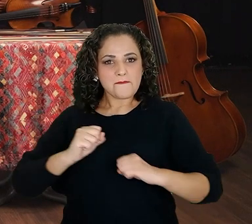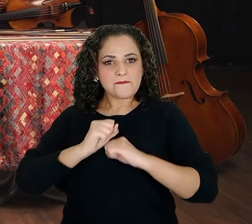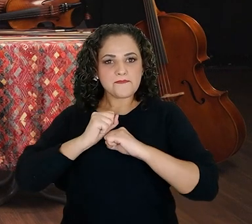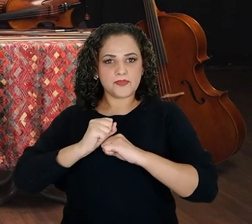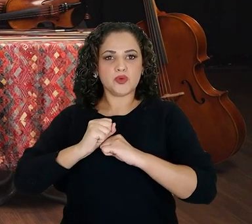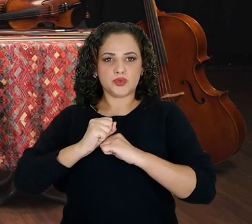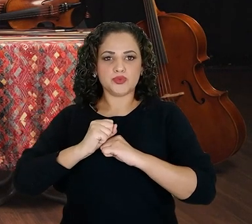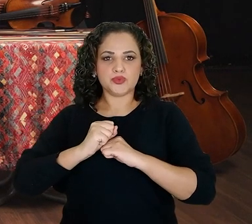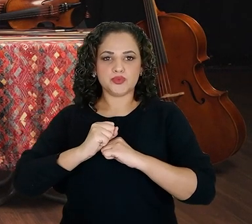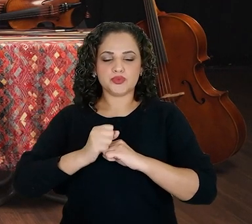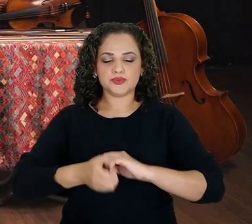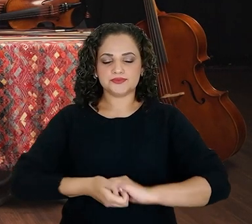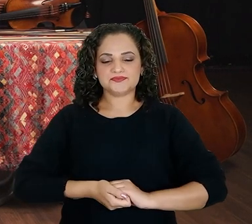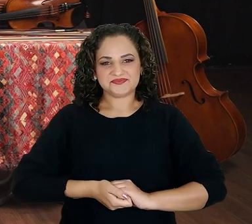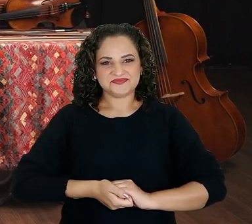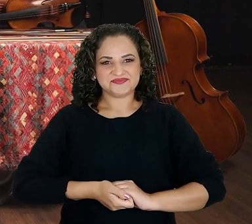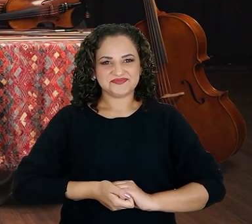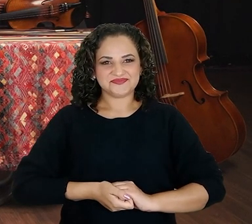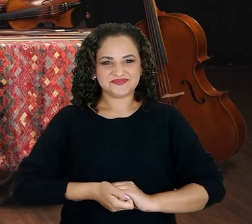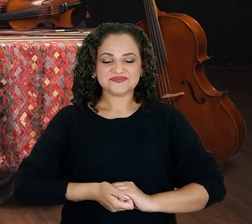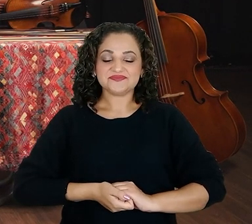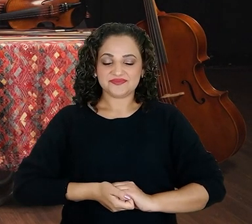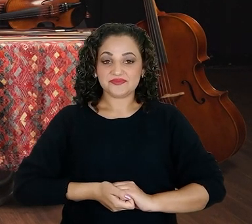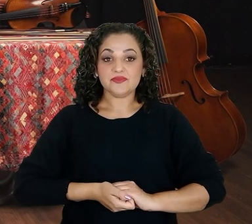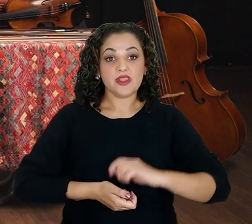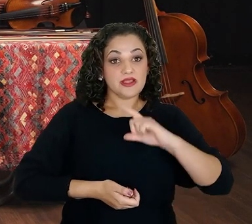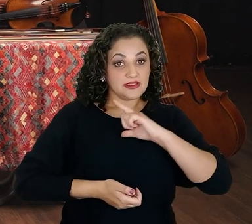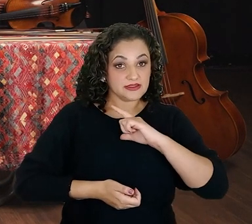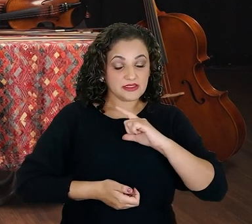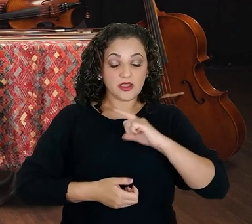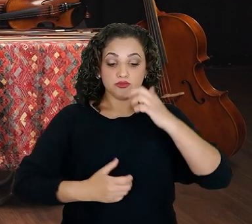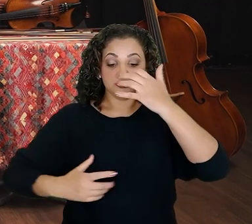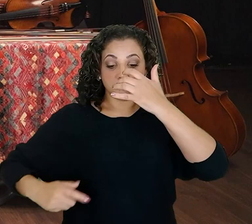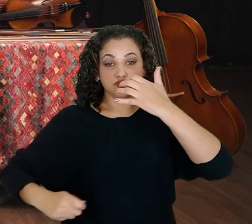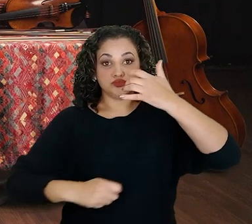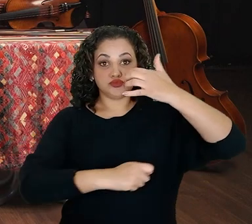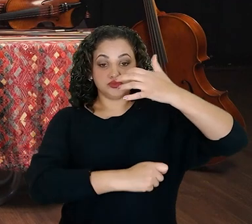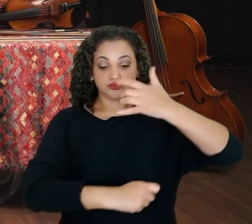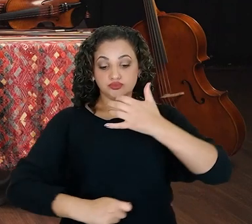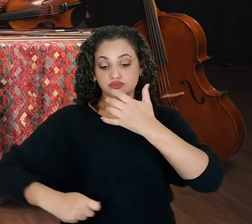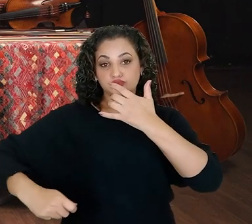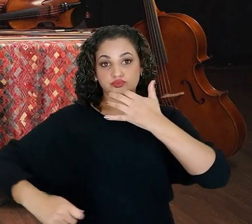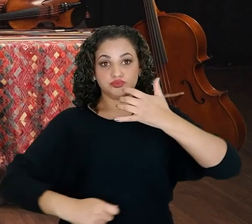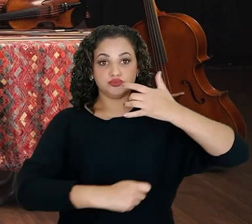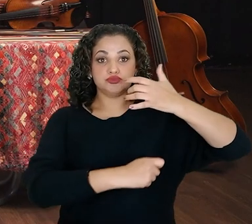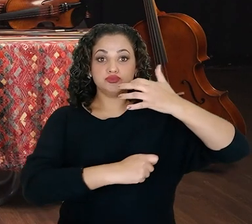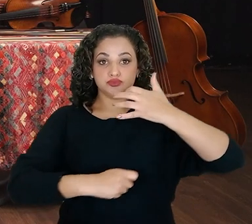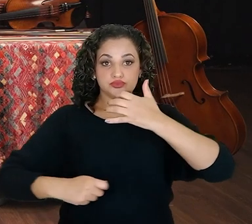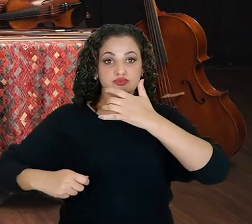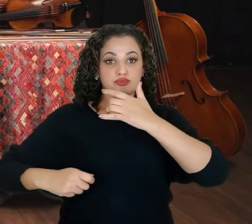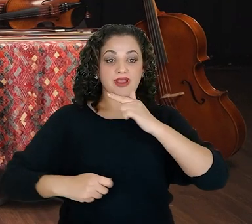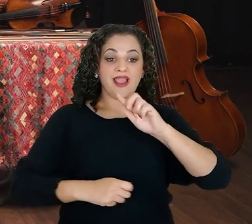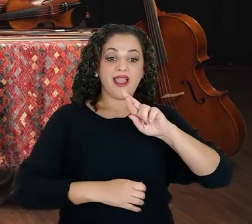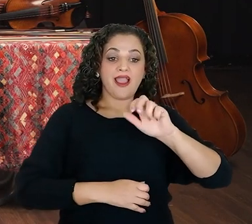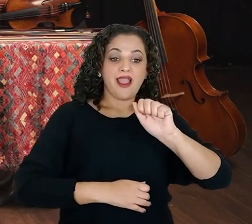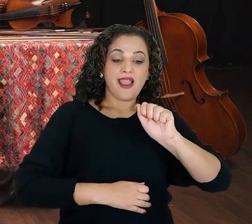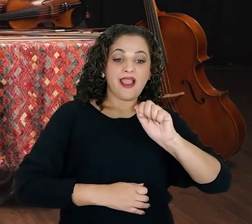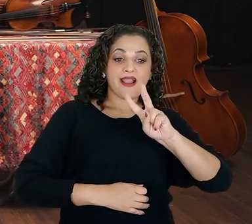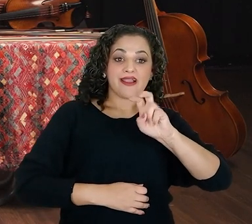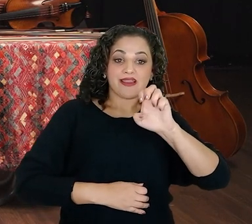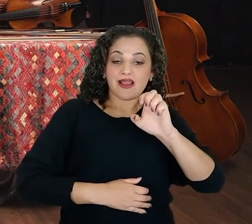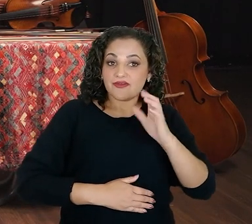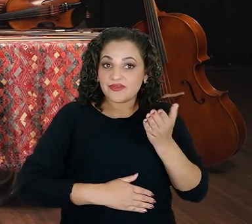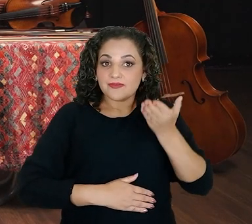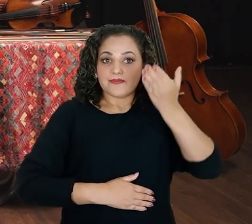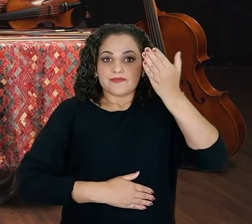que a gente usa para segurar o violino Depois tem o violoncelo que ele é maior ainda ele é mais grave ele precisa